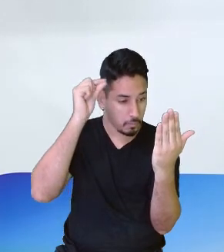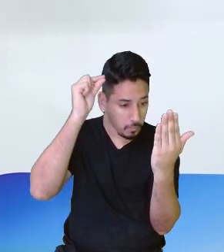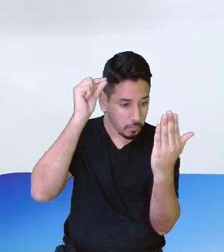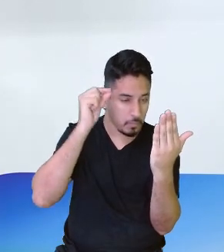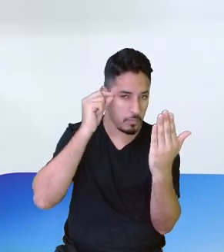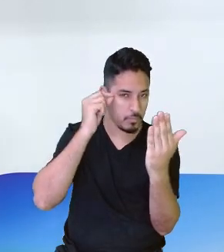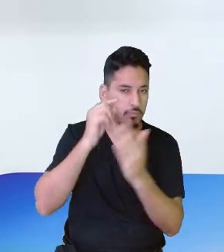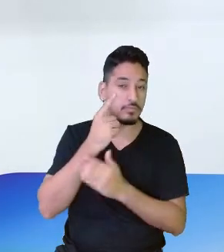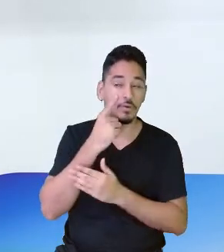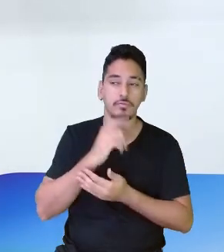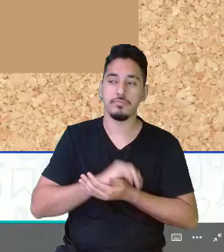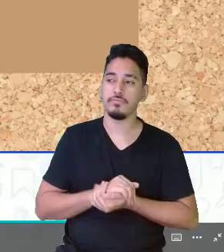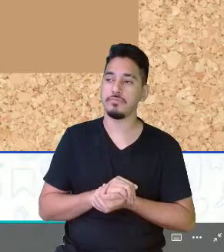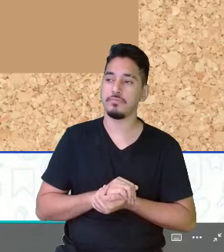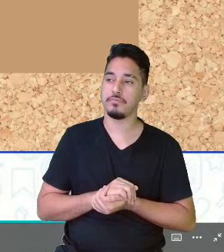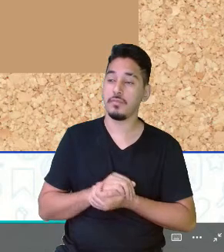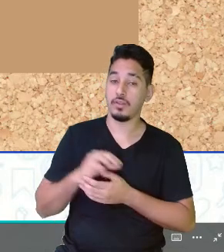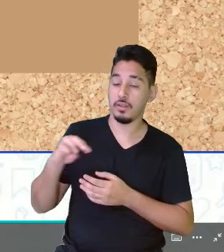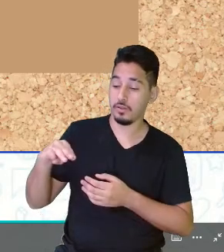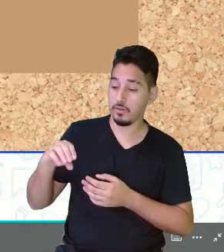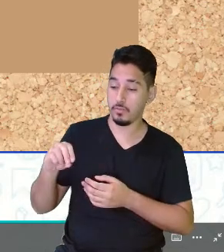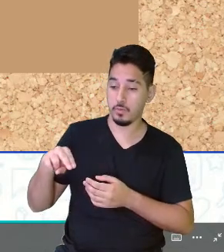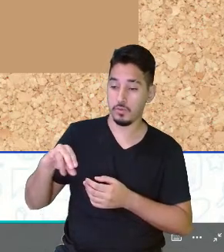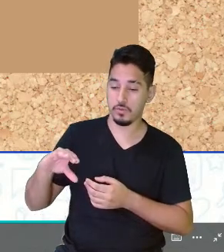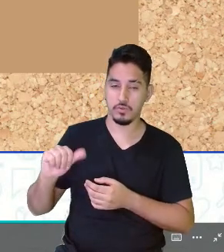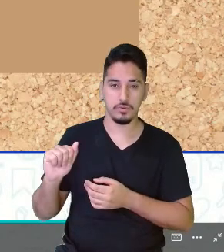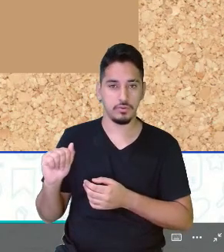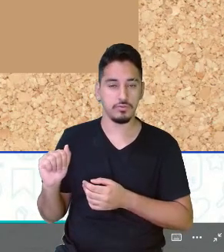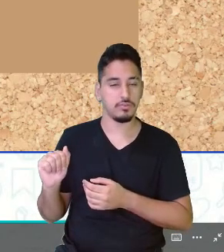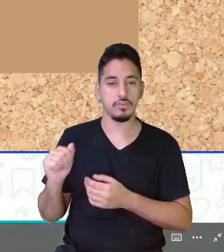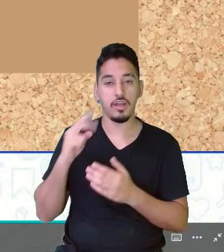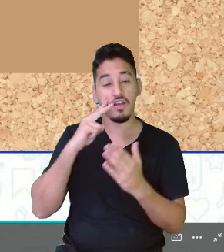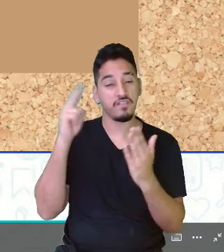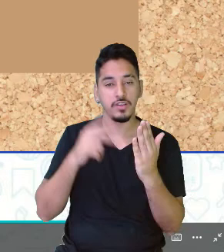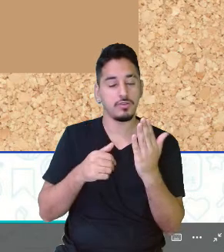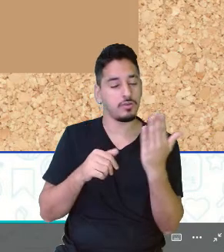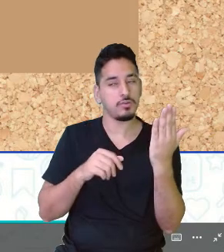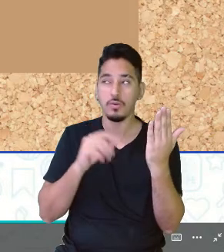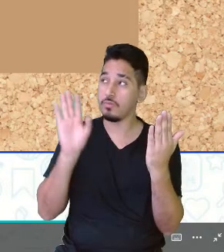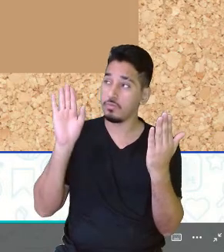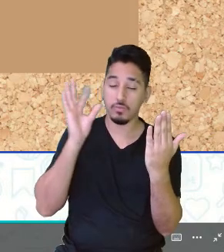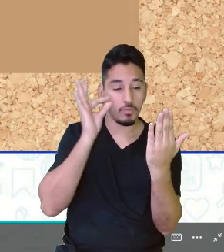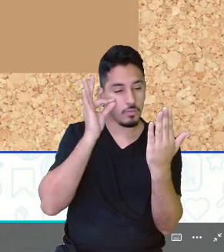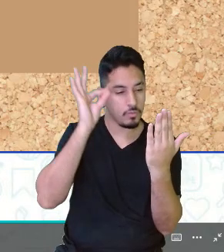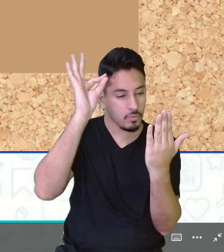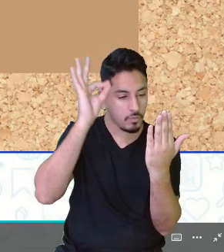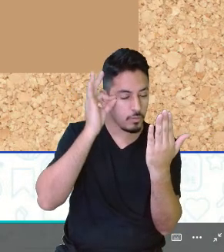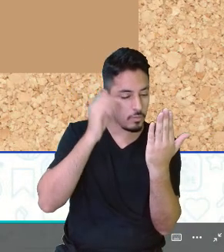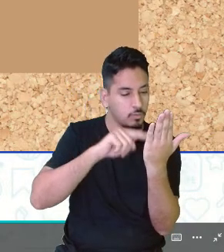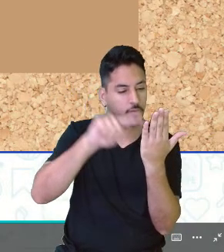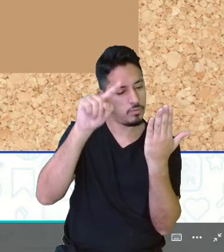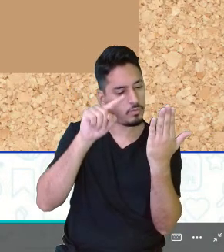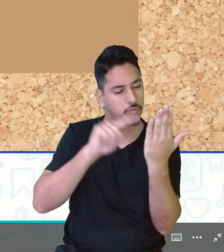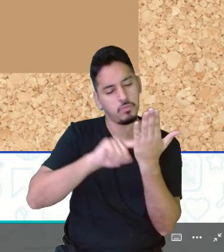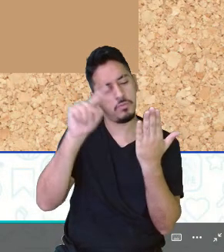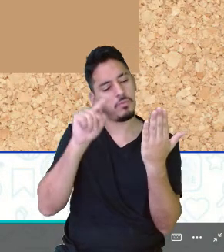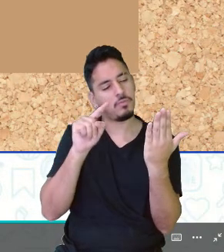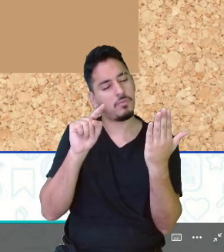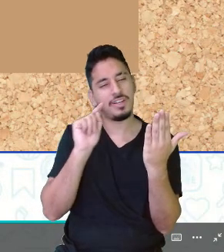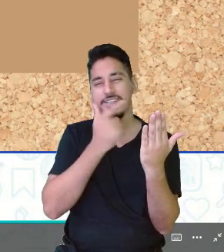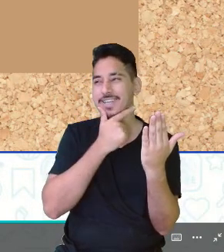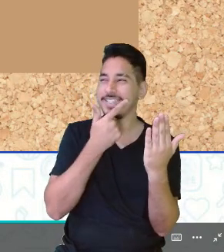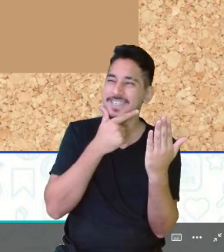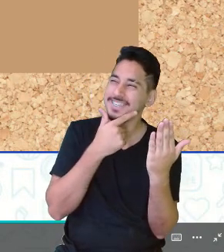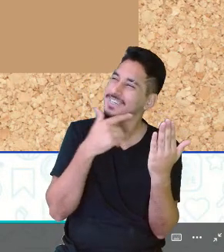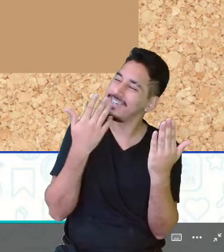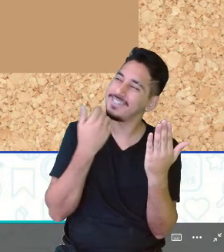ver. Mônica, animada, viu todos os memes que sua neta mostrou. Confusa, riu sem graça